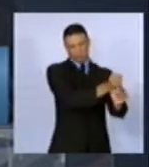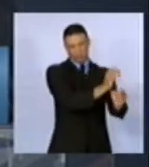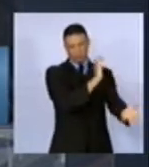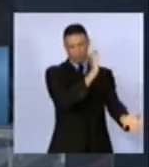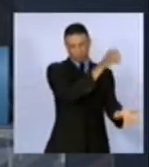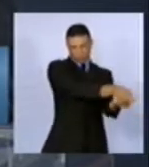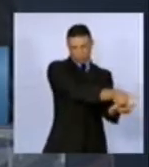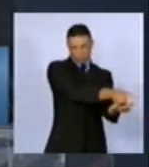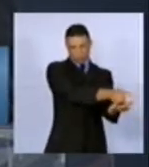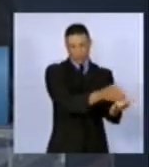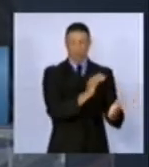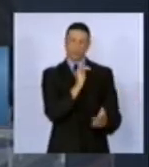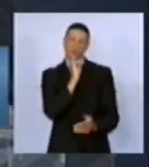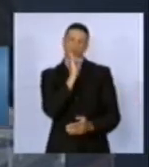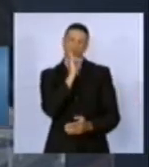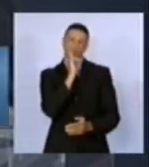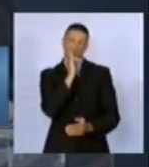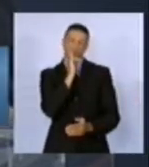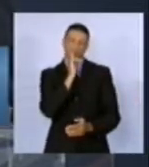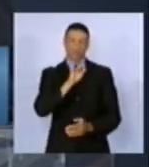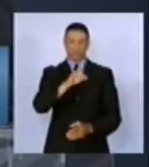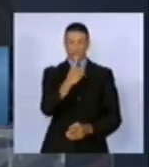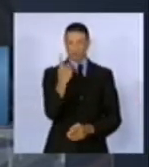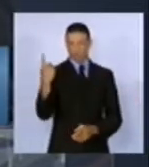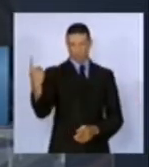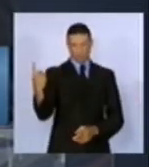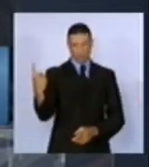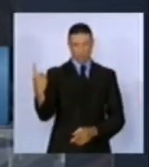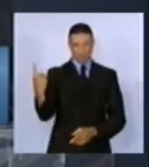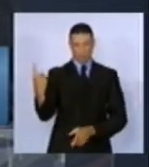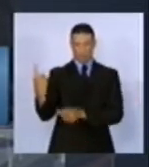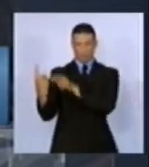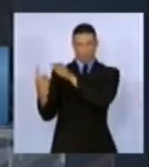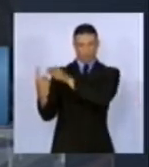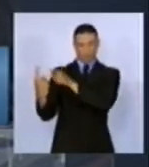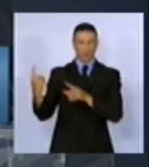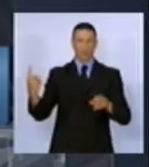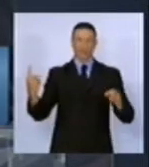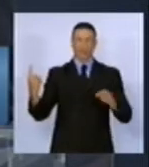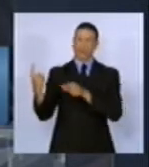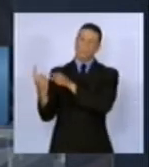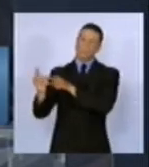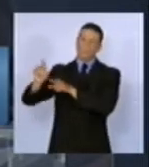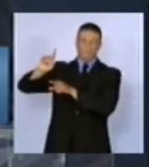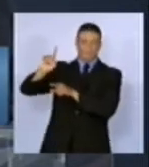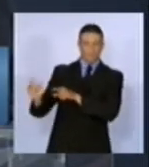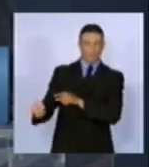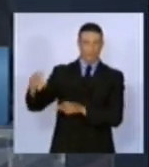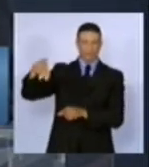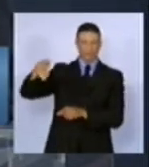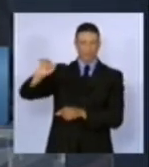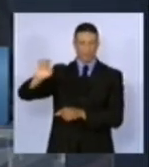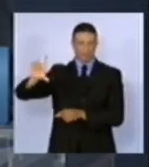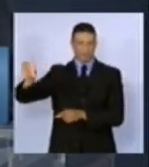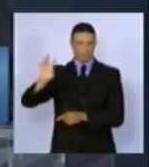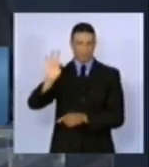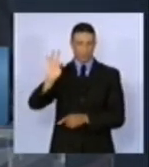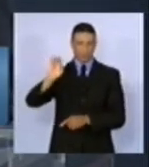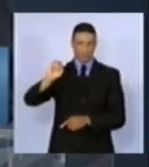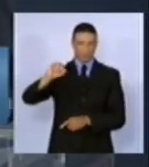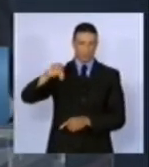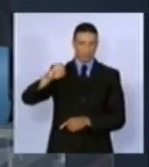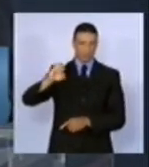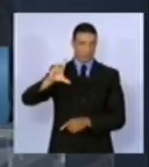para se ter uma ideia se mostra que de mim de um a mil tonelada de cana perceber necessário foram